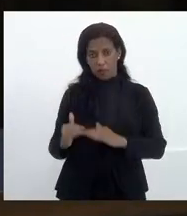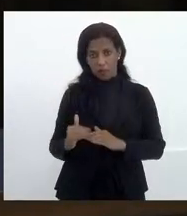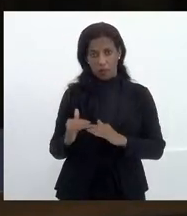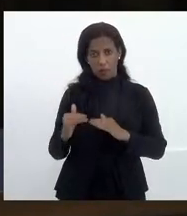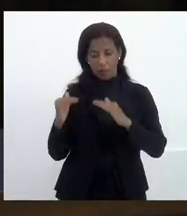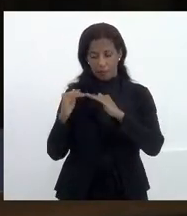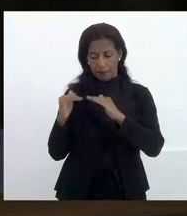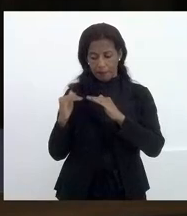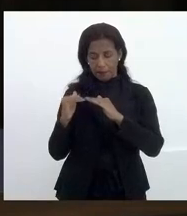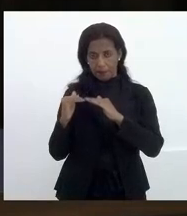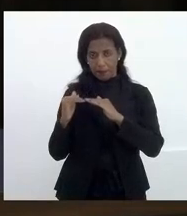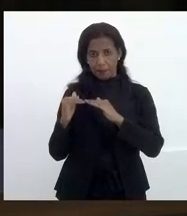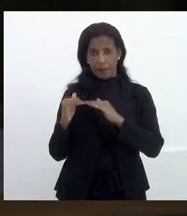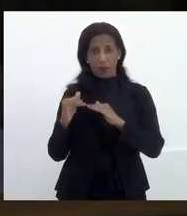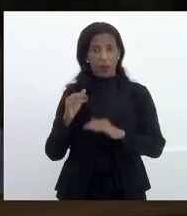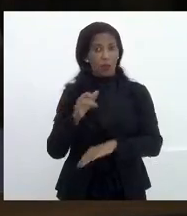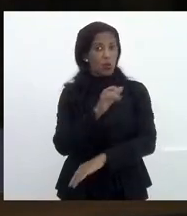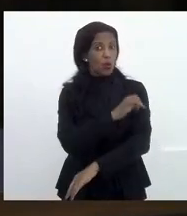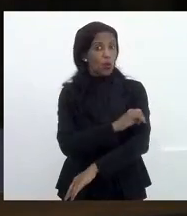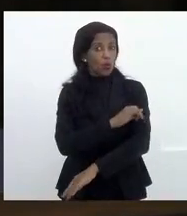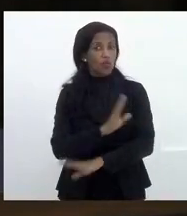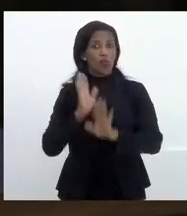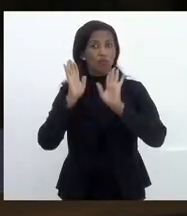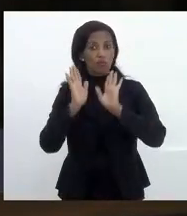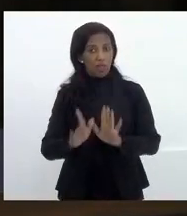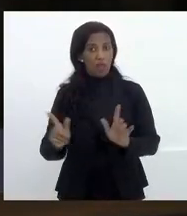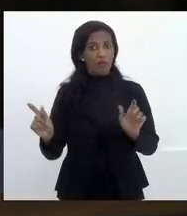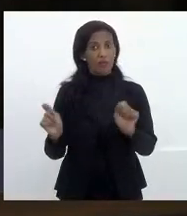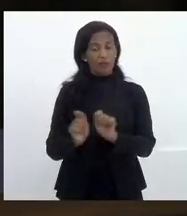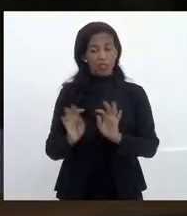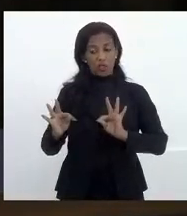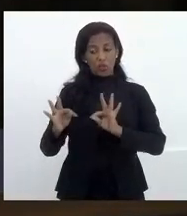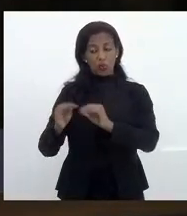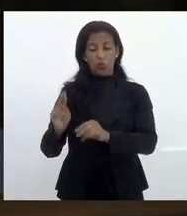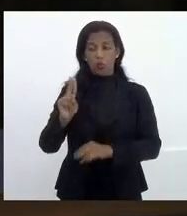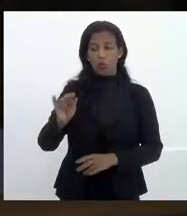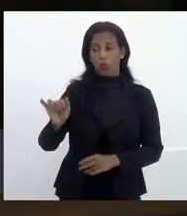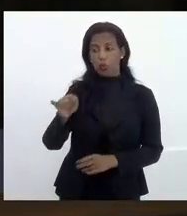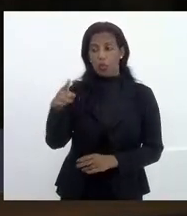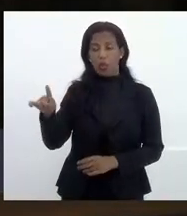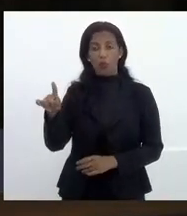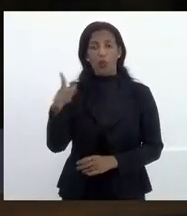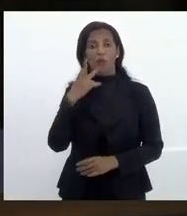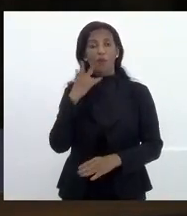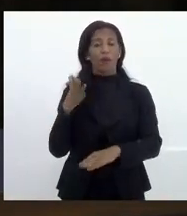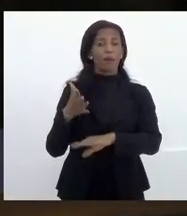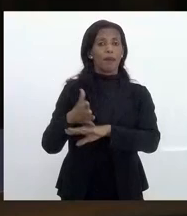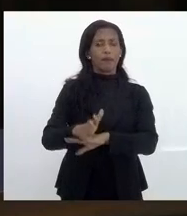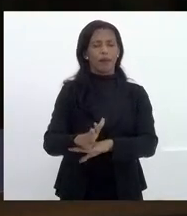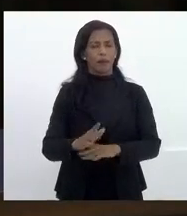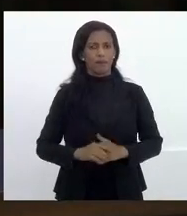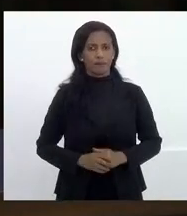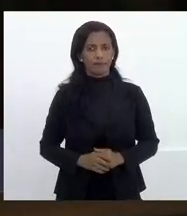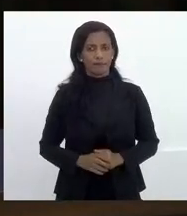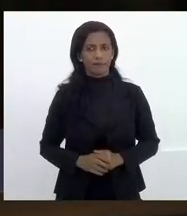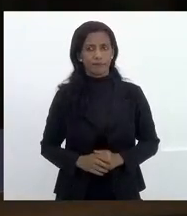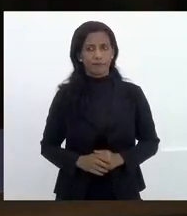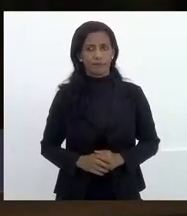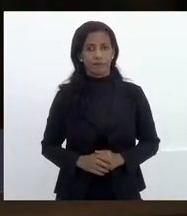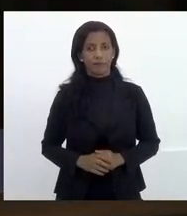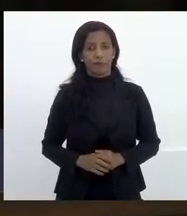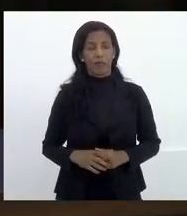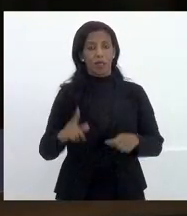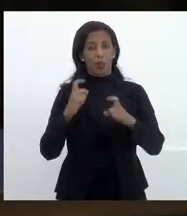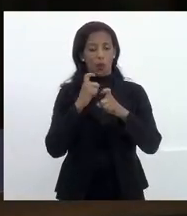Comprida Esse é o Rio de Janeiro realizou o que a união diz que é para entrar e veja bem o